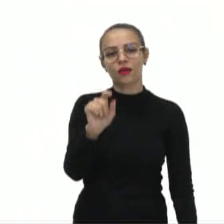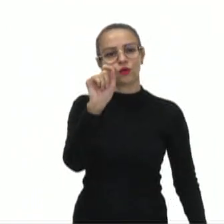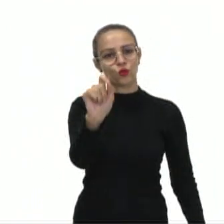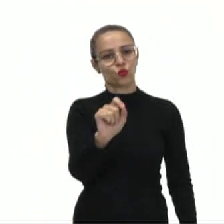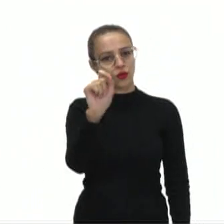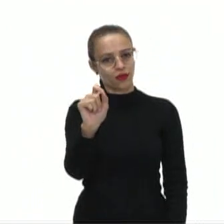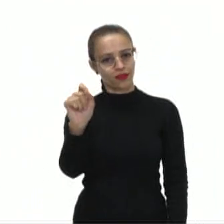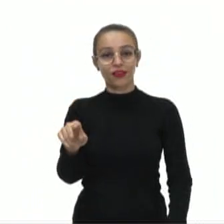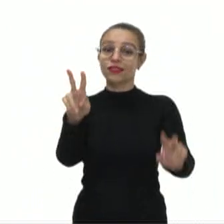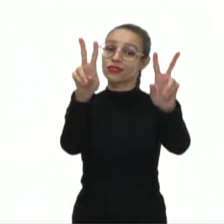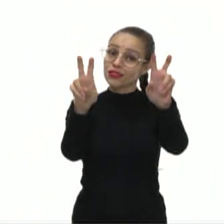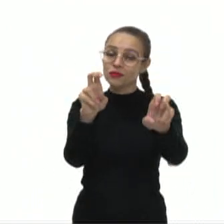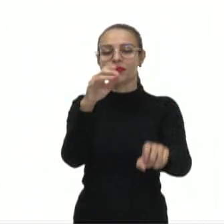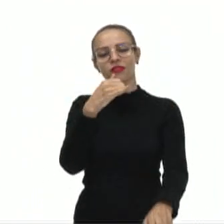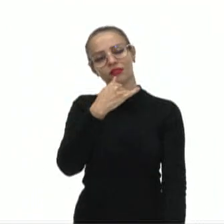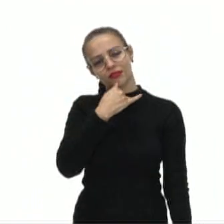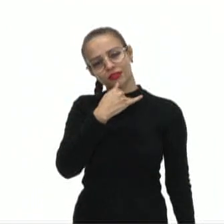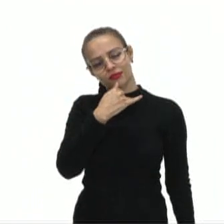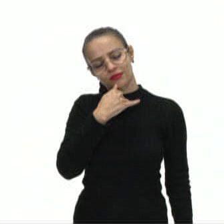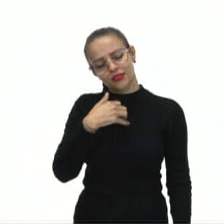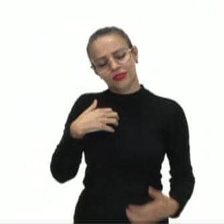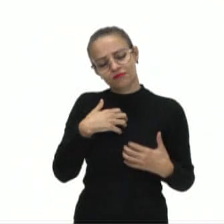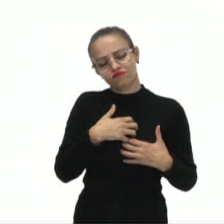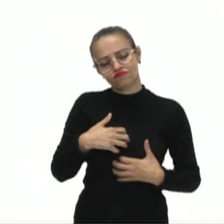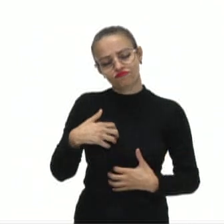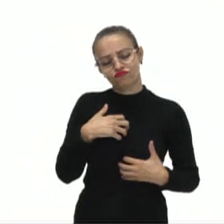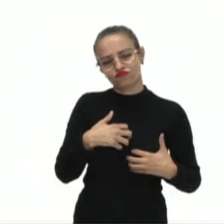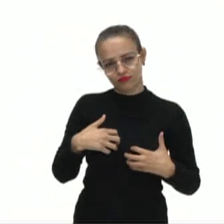abordar temas como a tristeza e a melancolia.